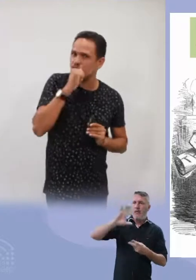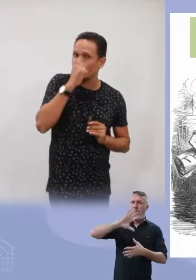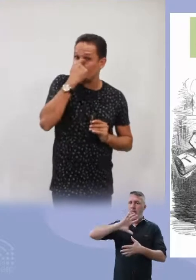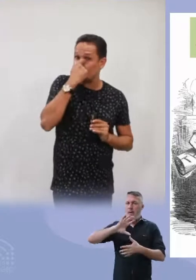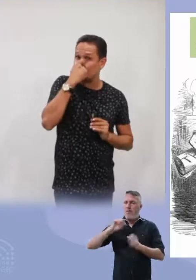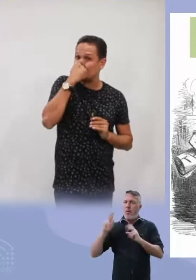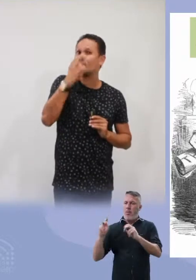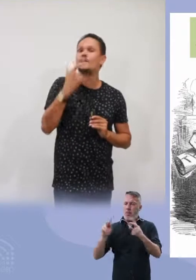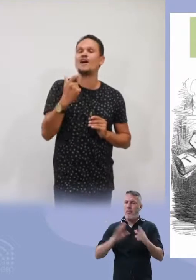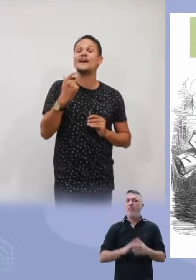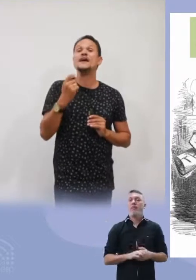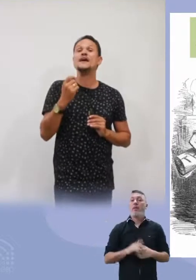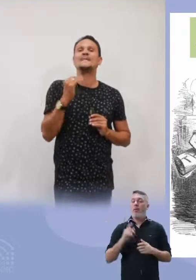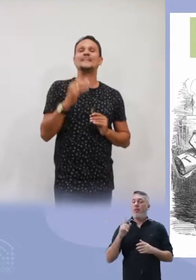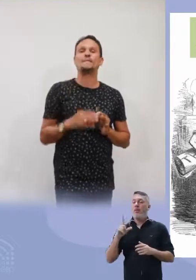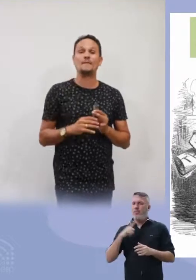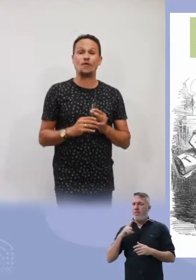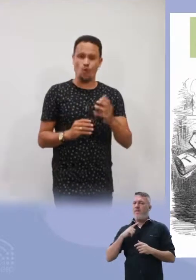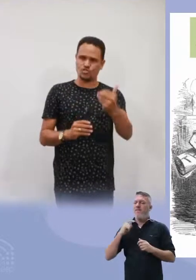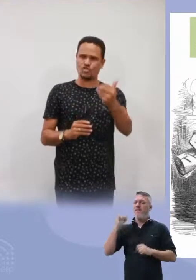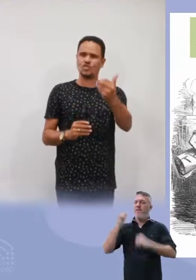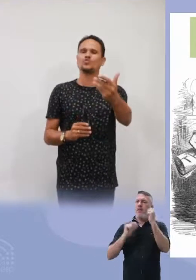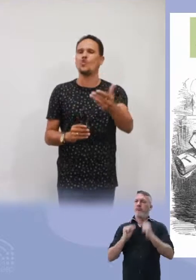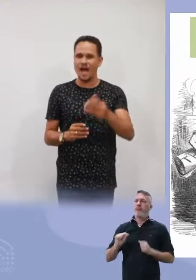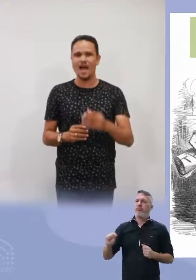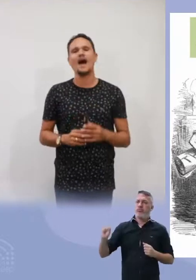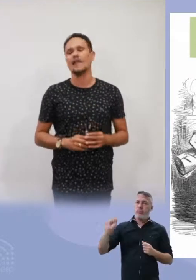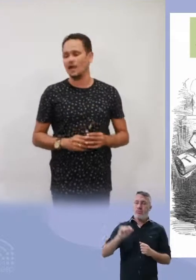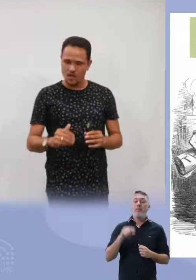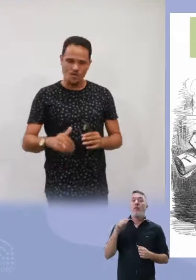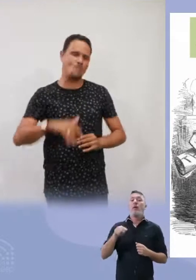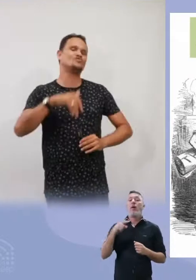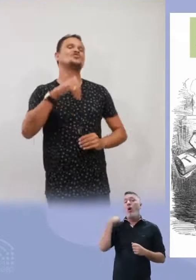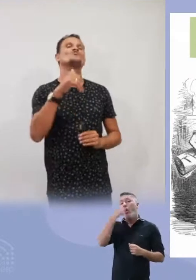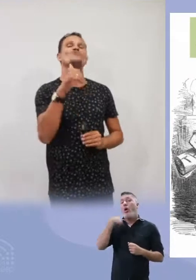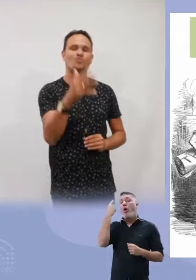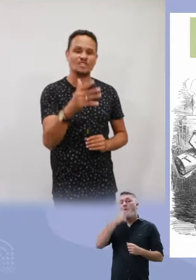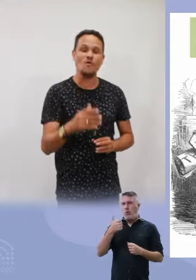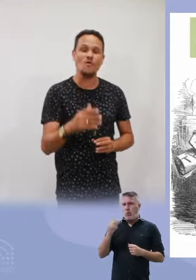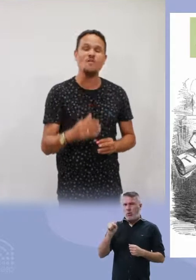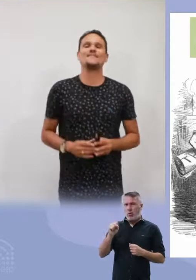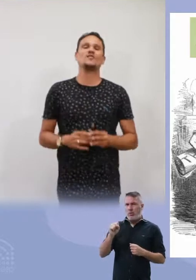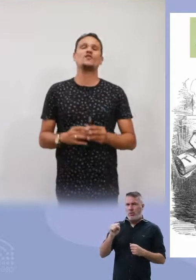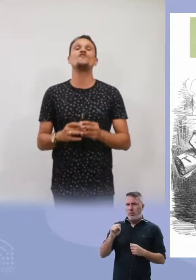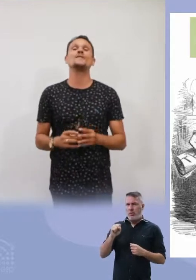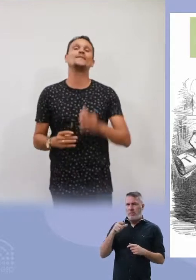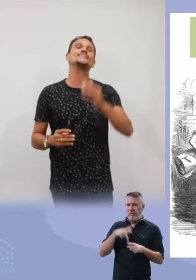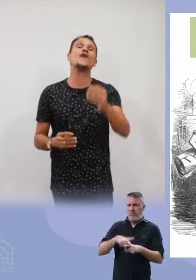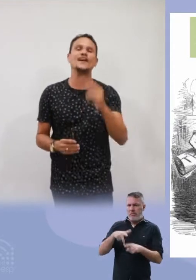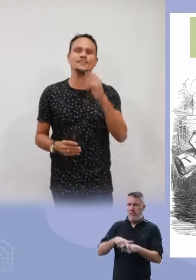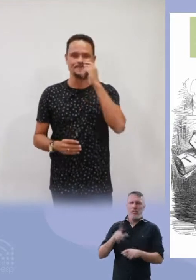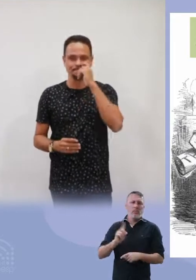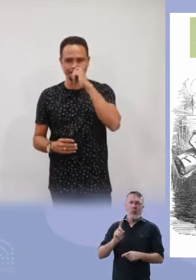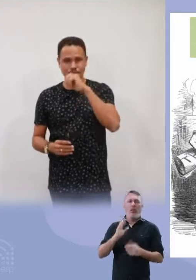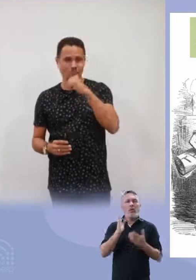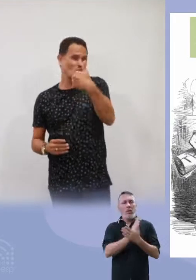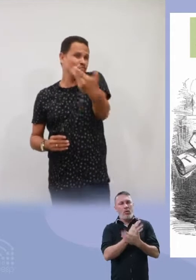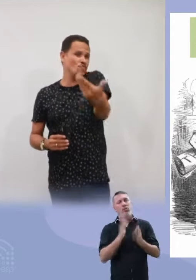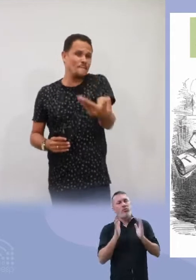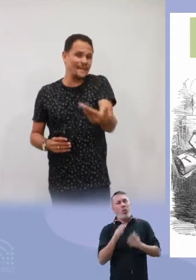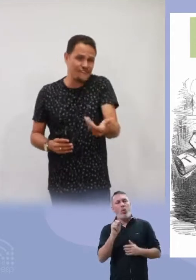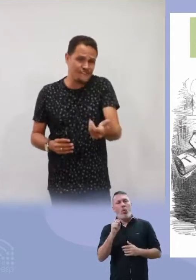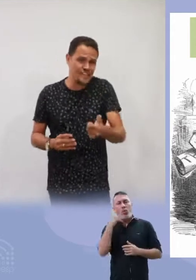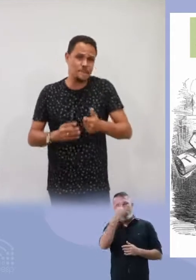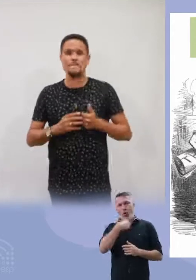matéria-prima, professor? O que eu preciso para minha prova? Matéria-prima continua a lã, continua o algodão. Mas agora eu vou lembrar da borracha,